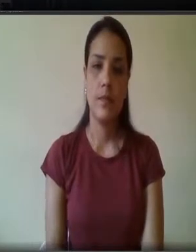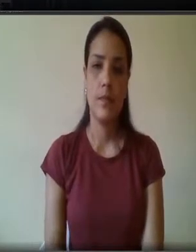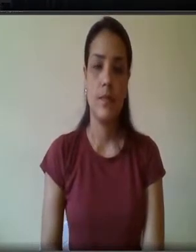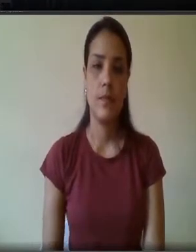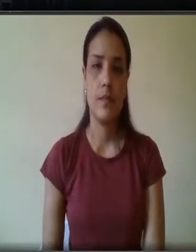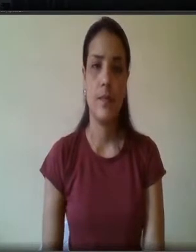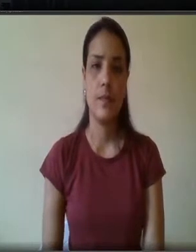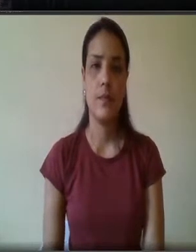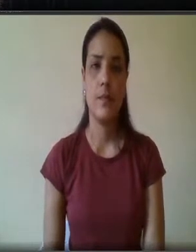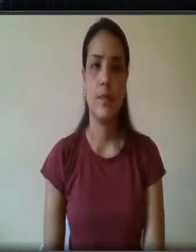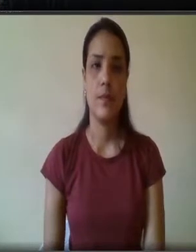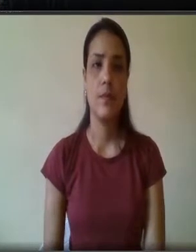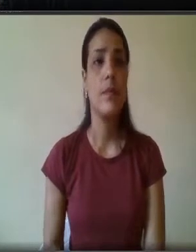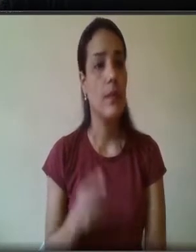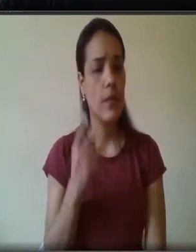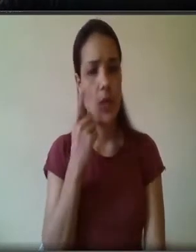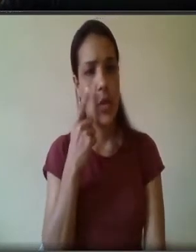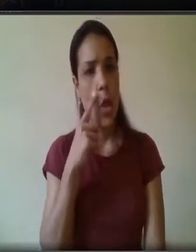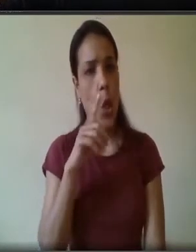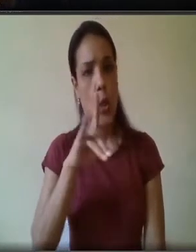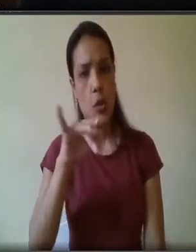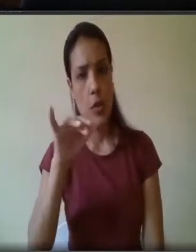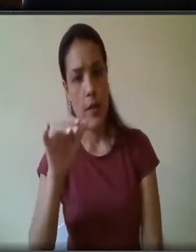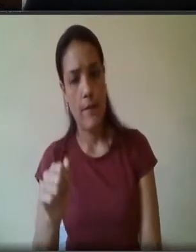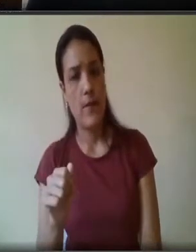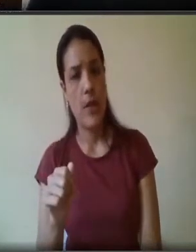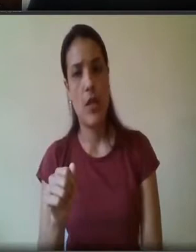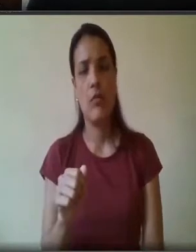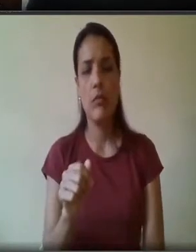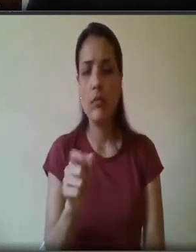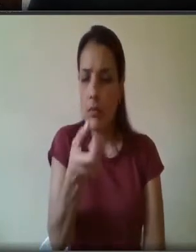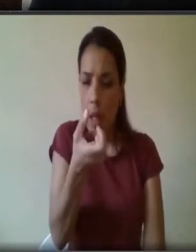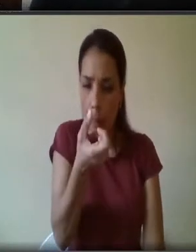dia você viu uma pissarra.